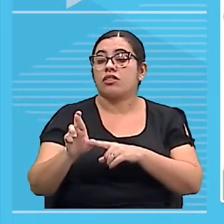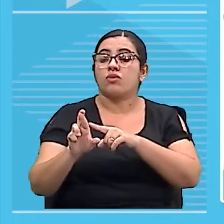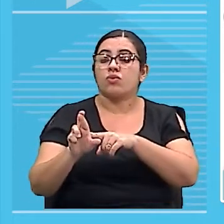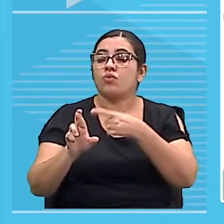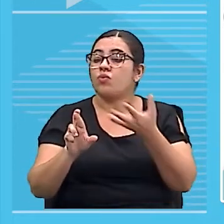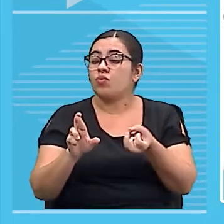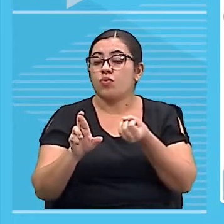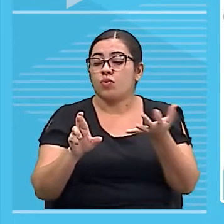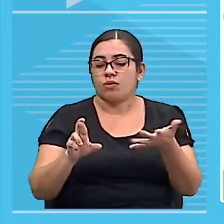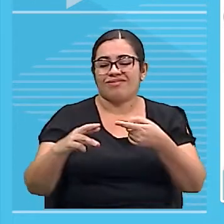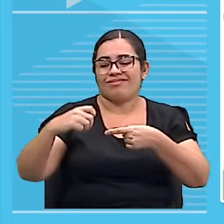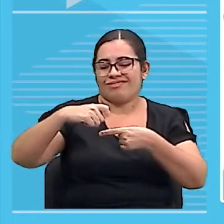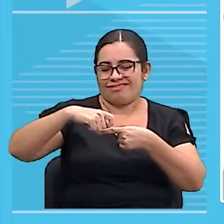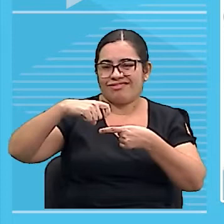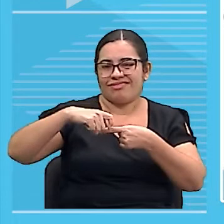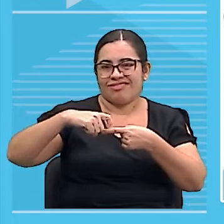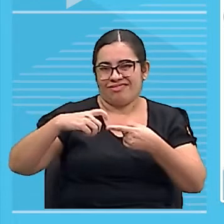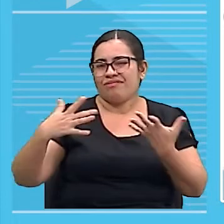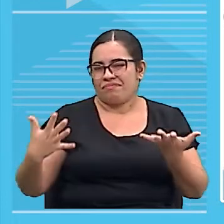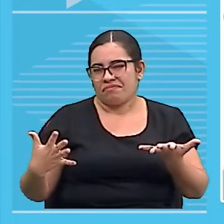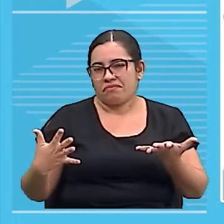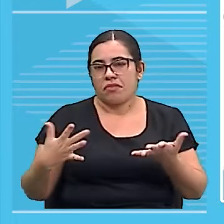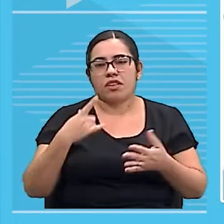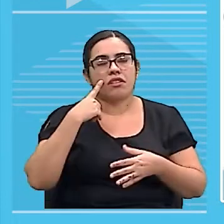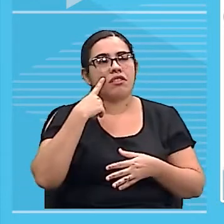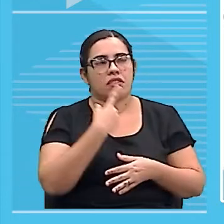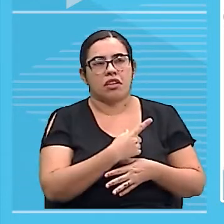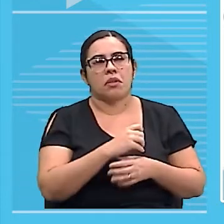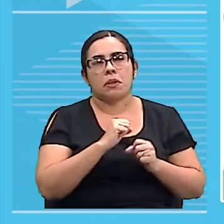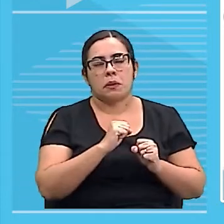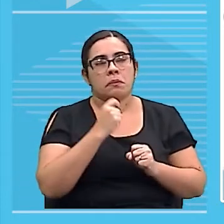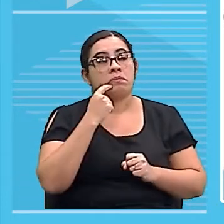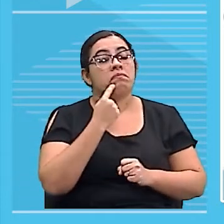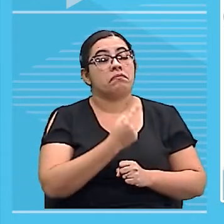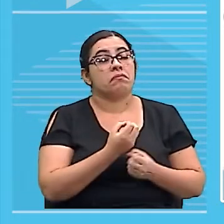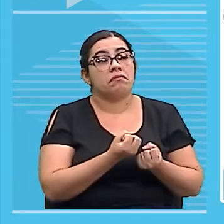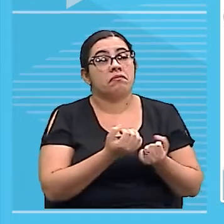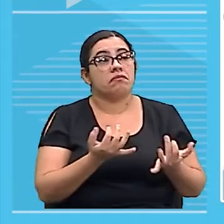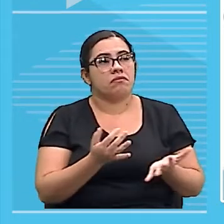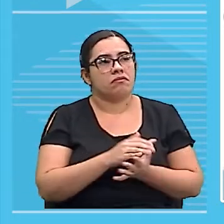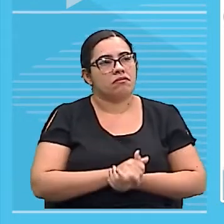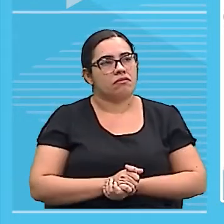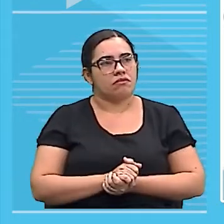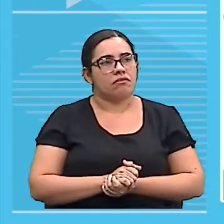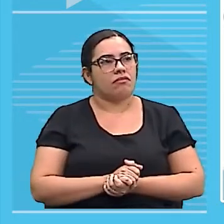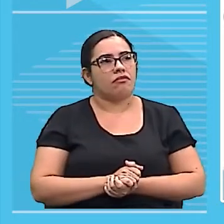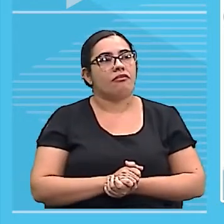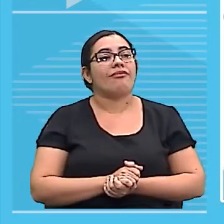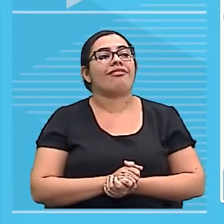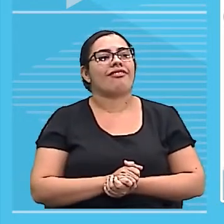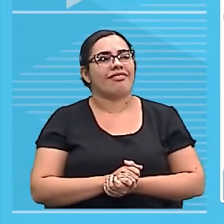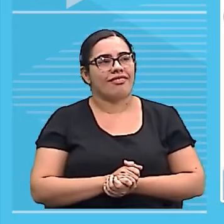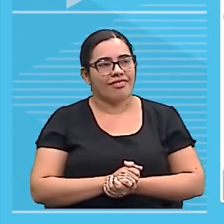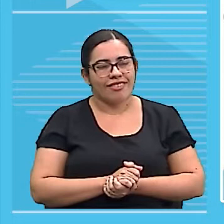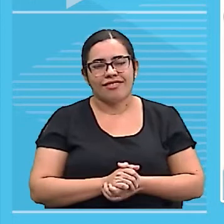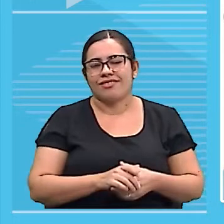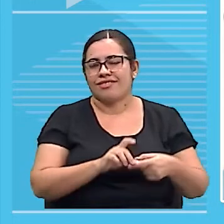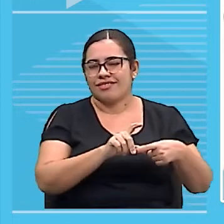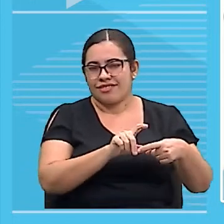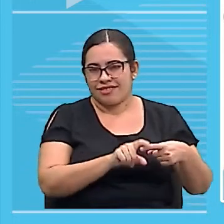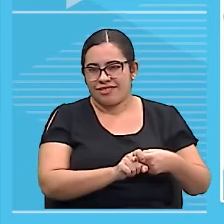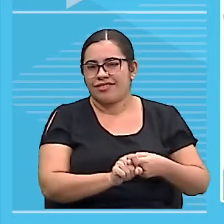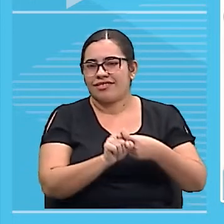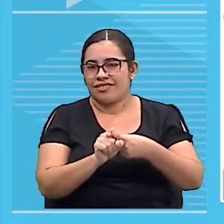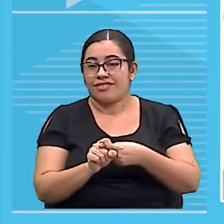então se cara 3 x 5 O que é igual a